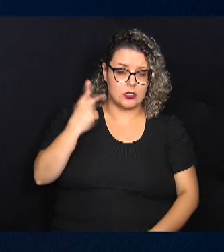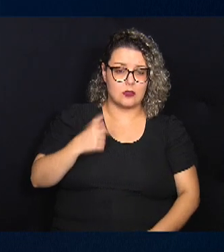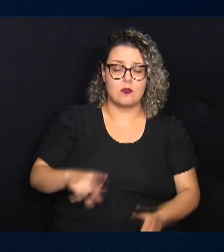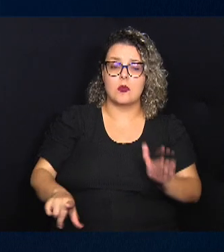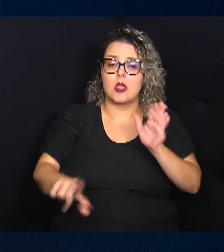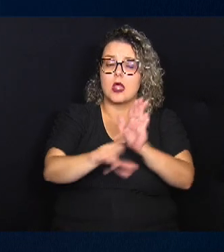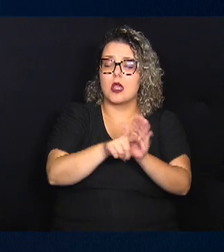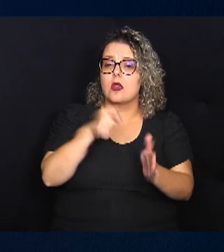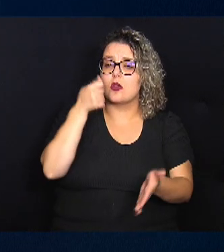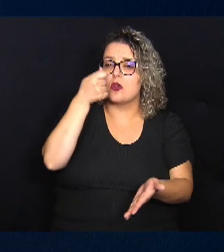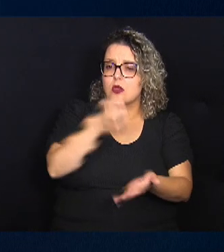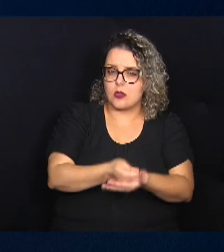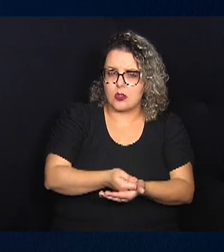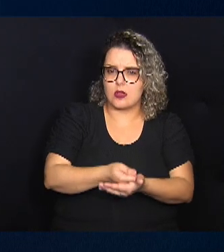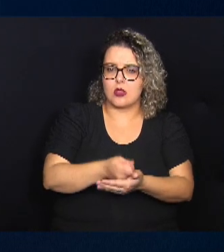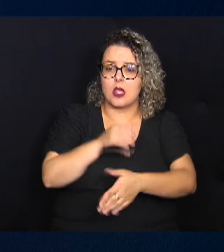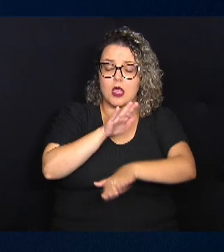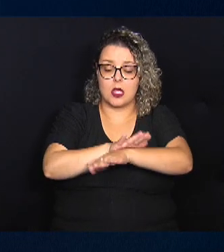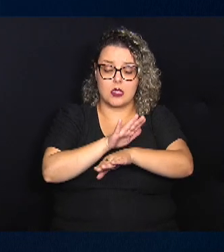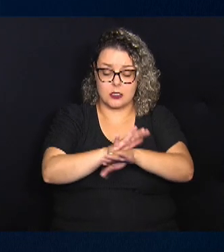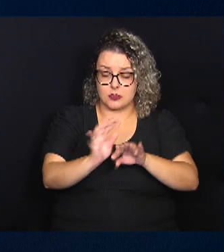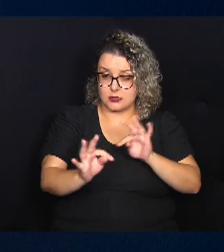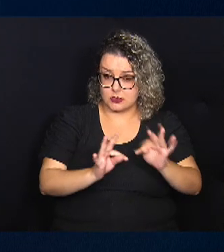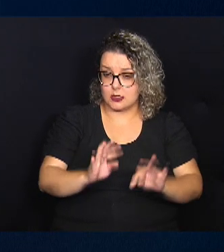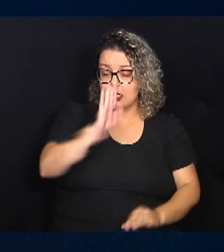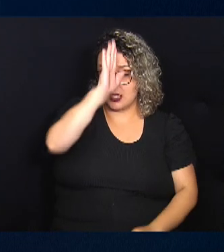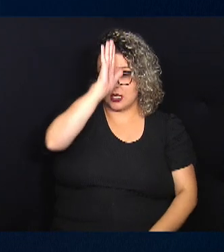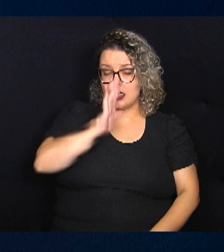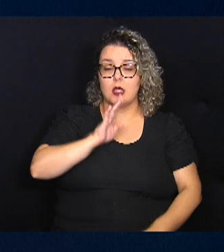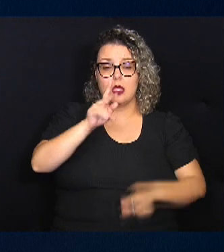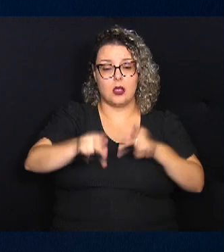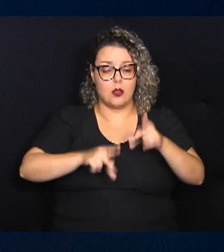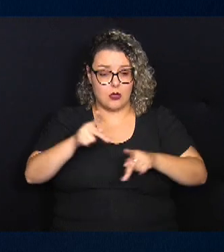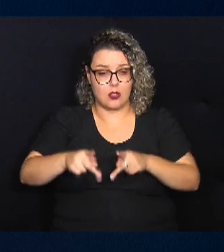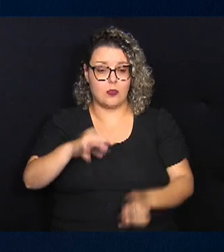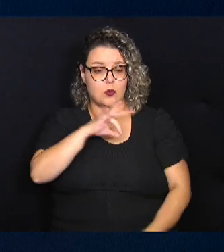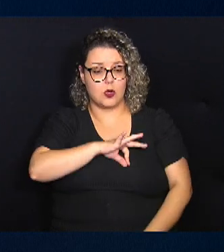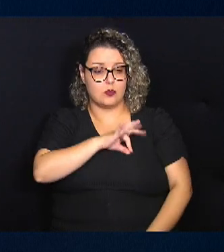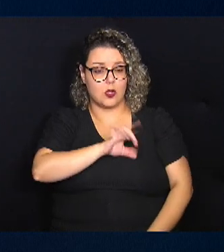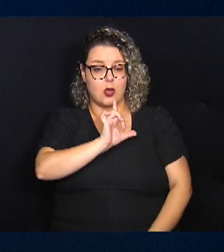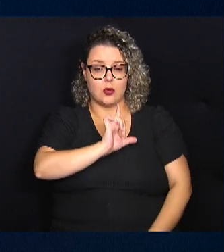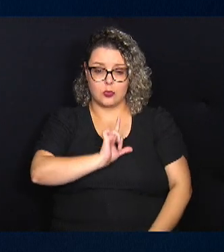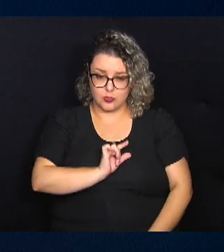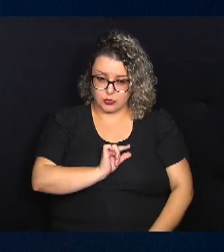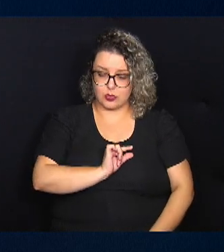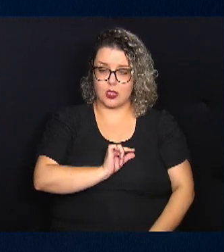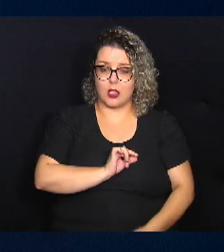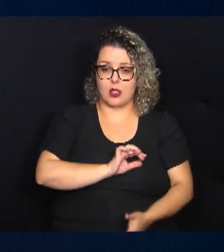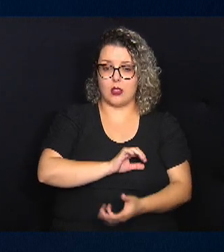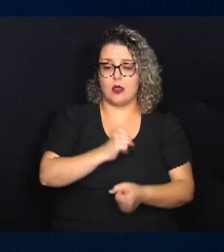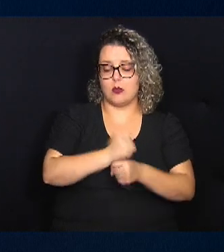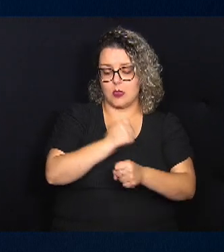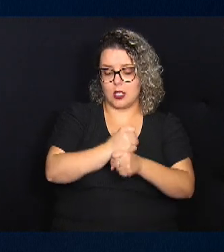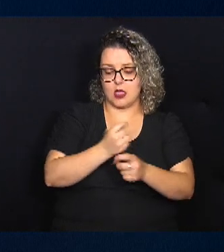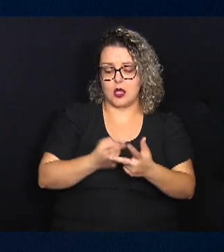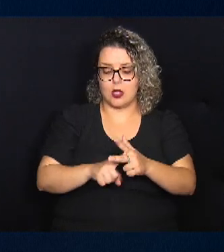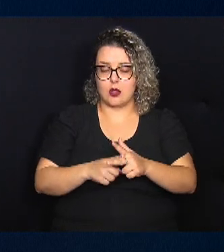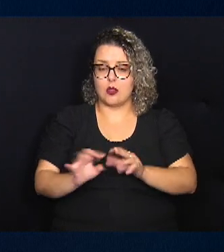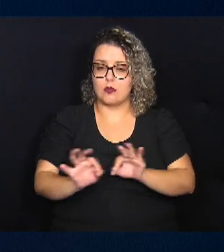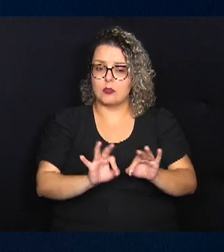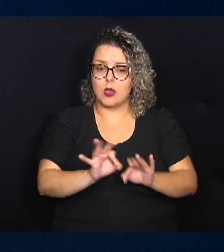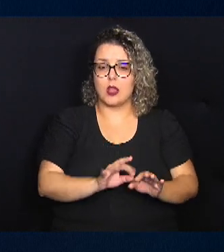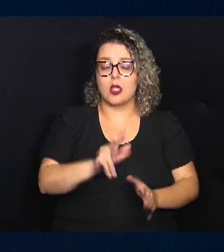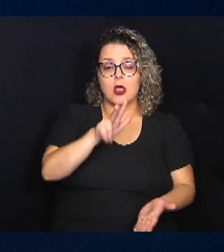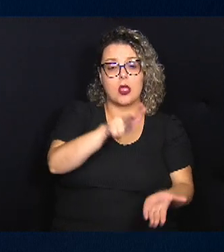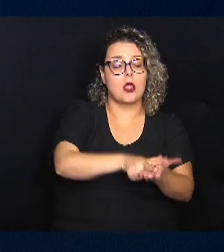legislação garante assistência técnica gratuita à população de baixa renda para reforma, construção e regularização